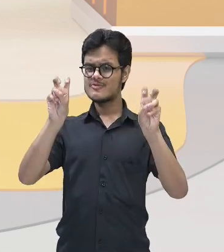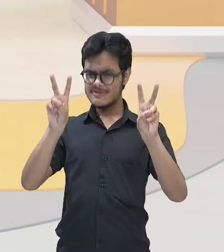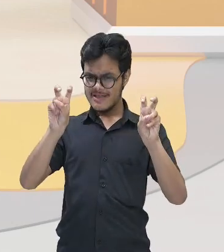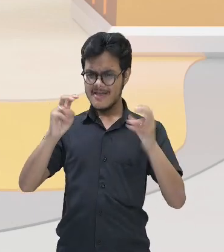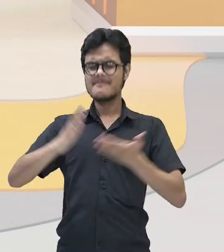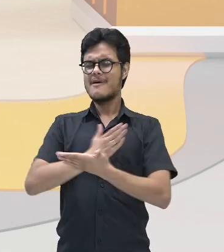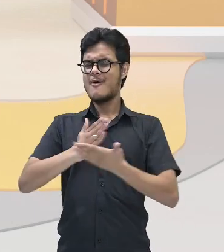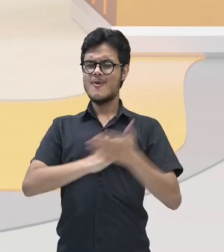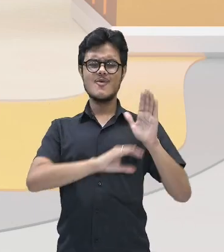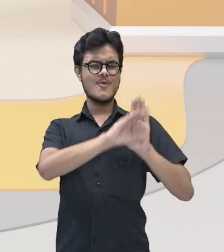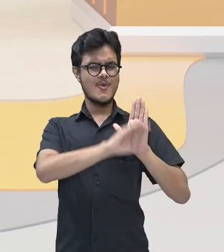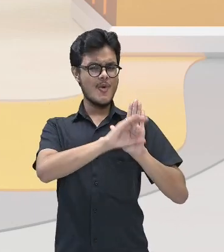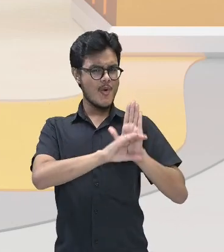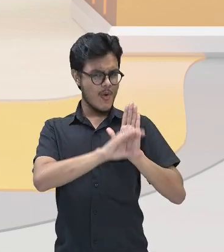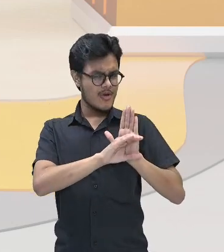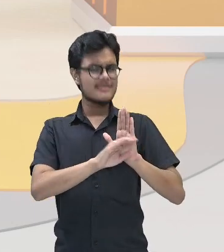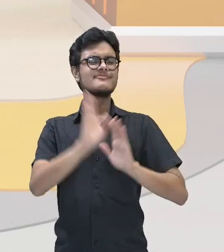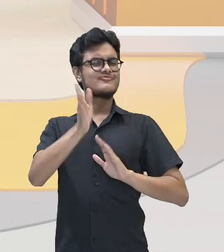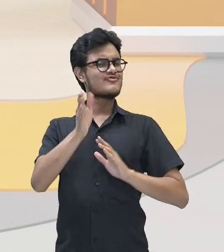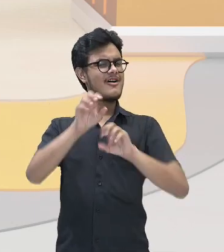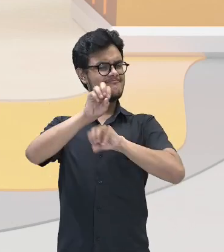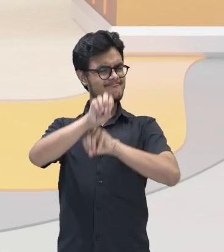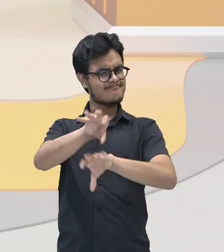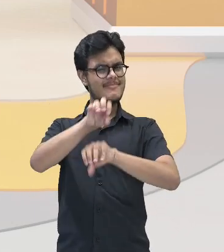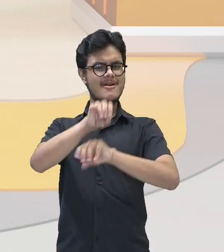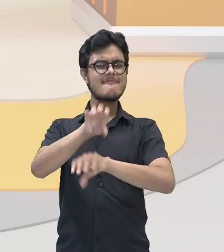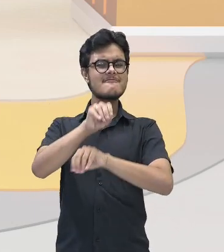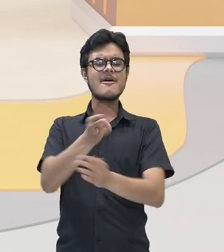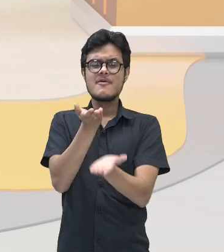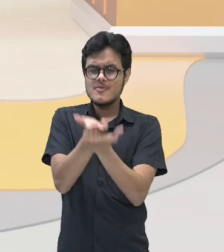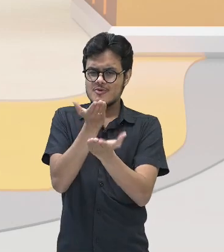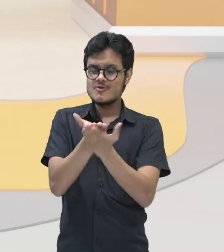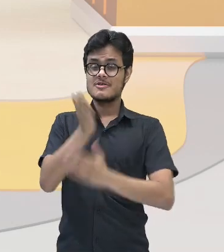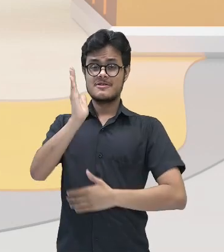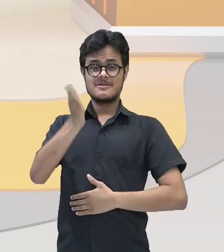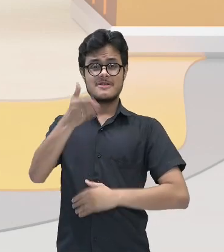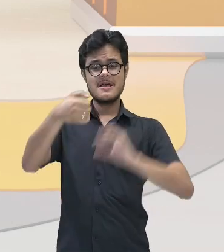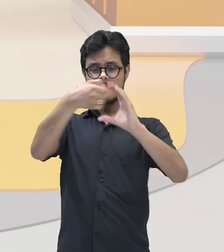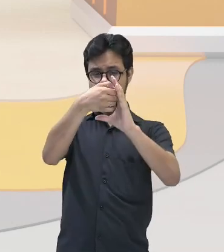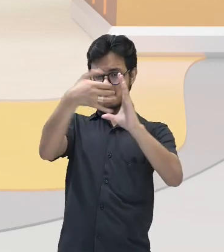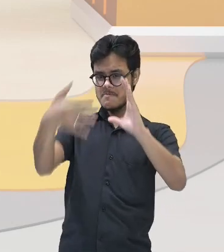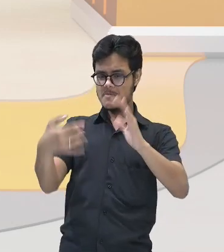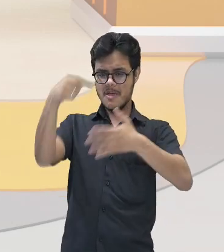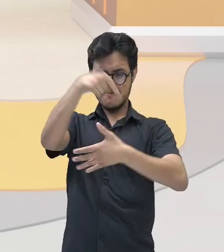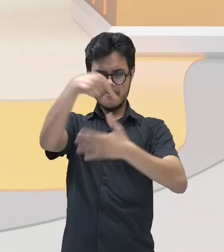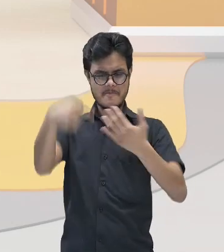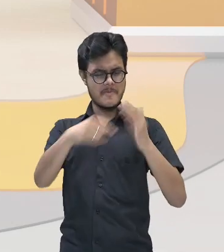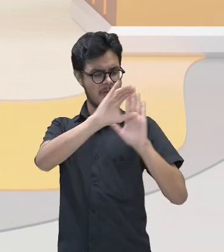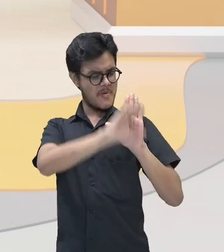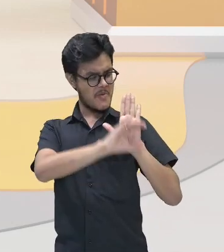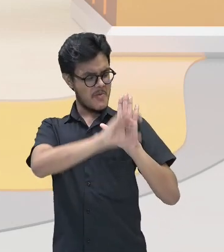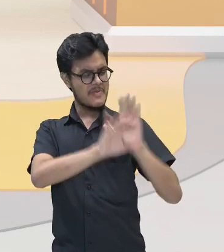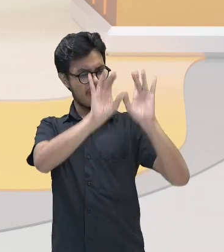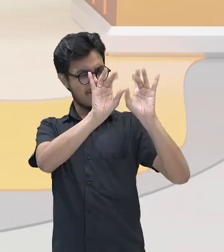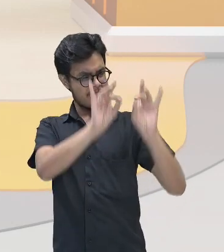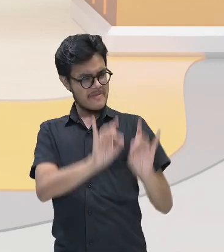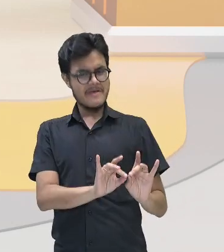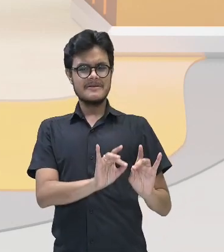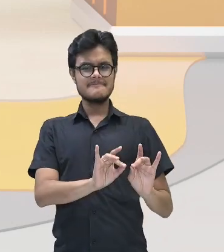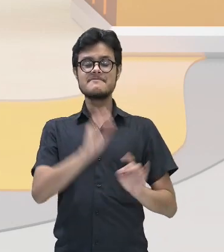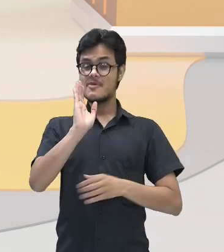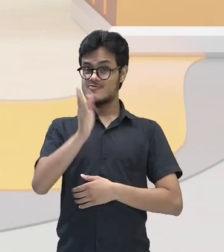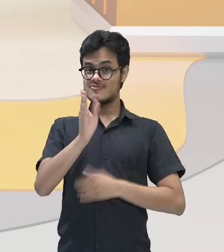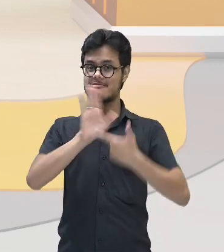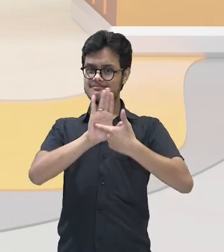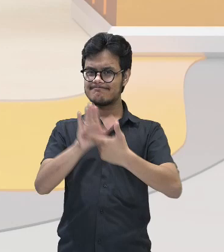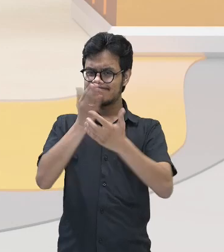alguns aspectos já trabalhados, algumas características, alguns conceitos, classificações, né, já